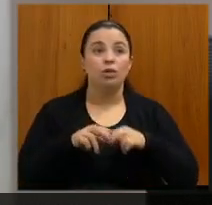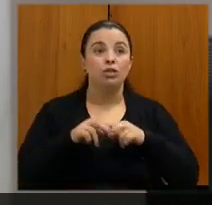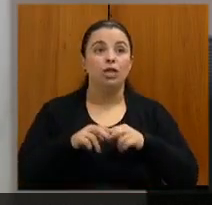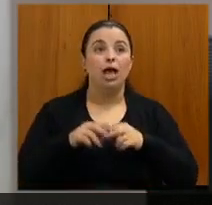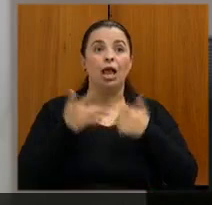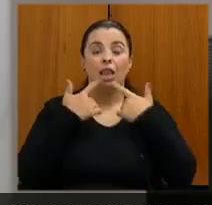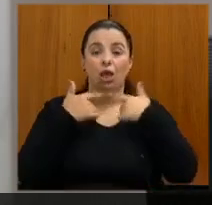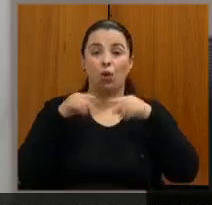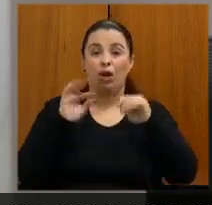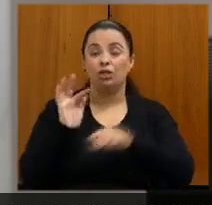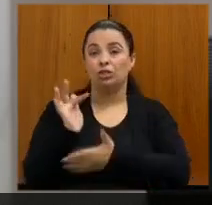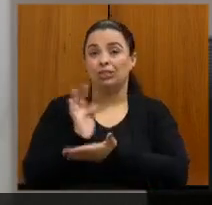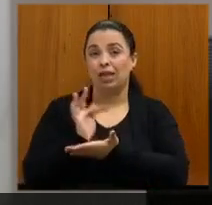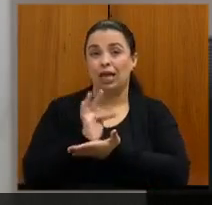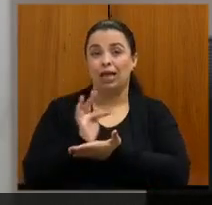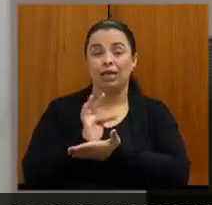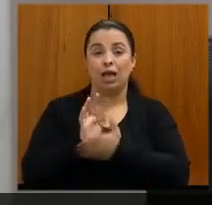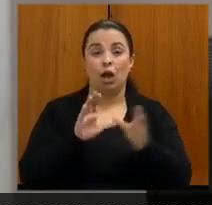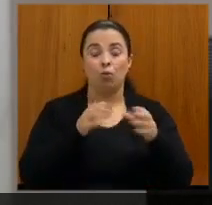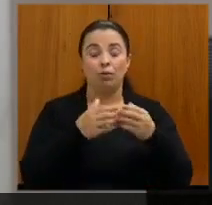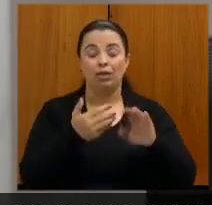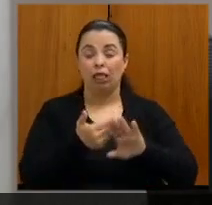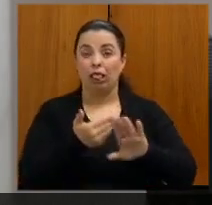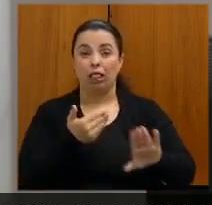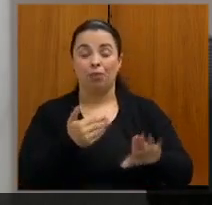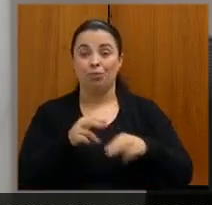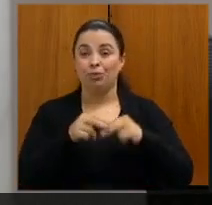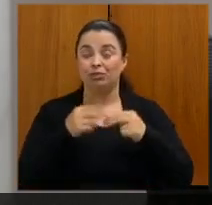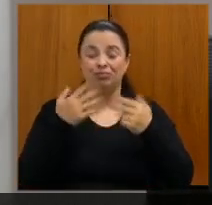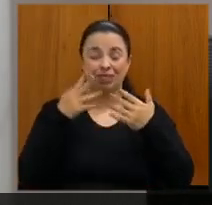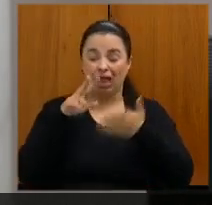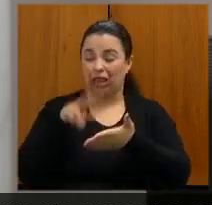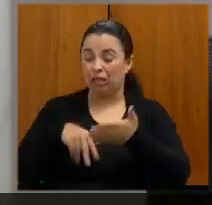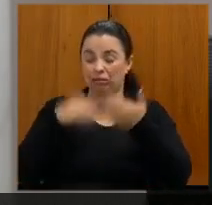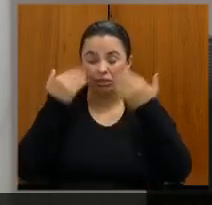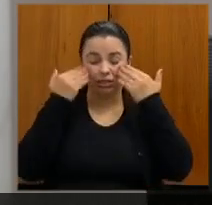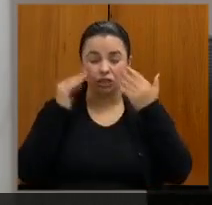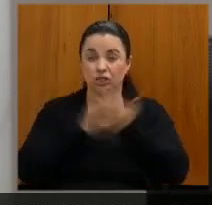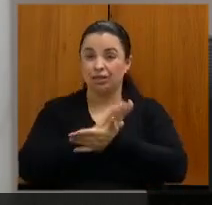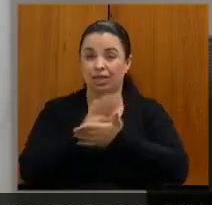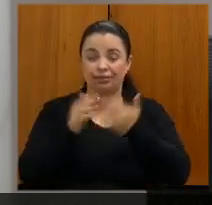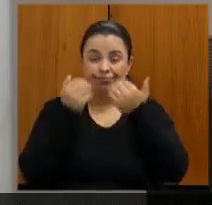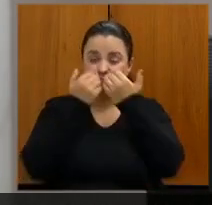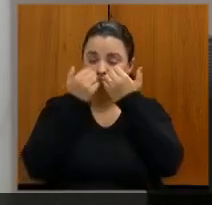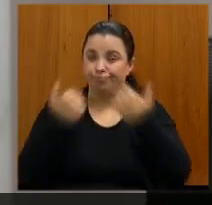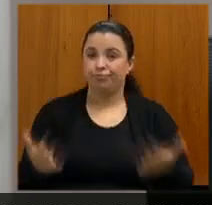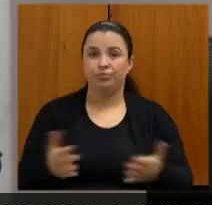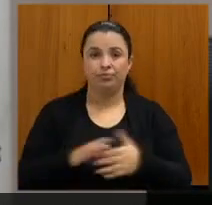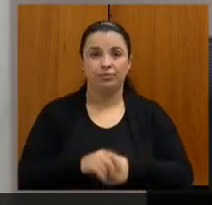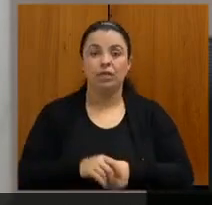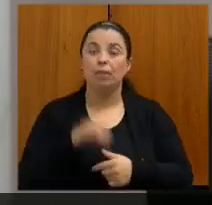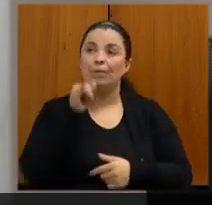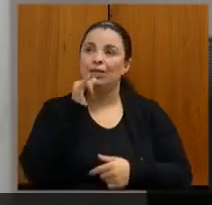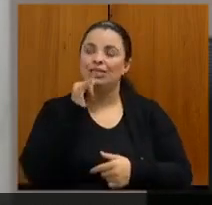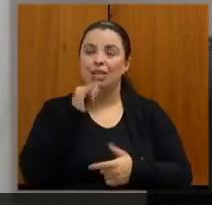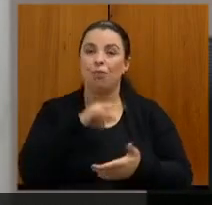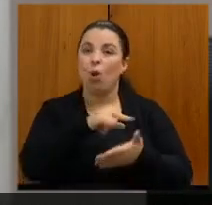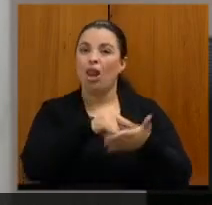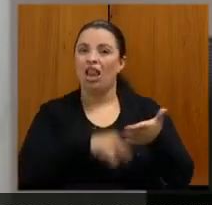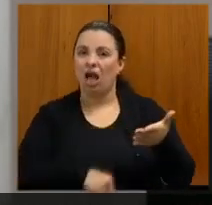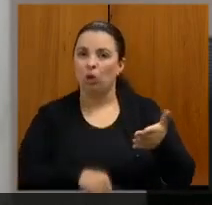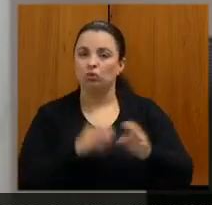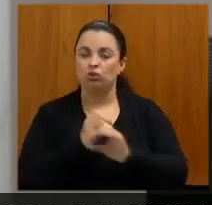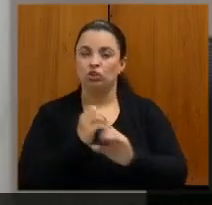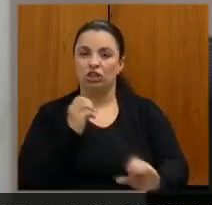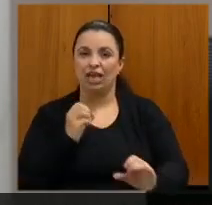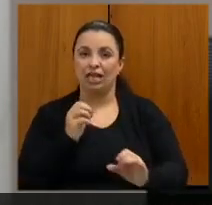as a compreensão isso de todos nós Ah se eu pego um laudo de engenharia um laudo muito técnico que